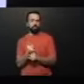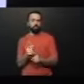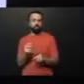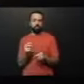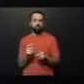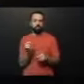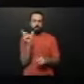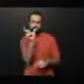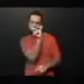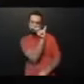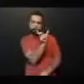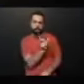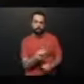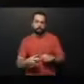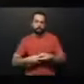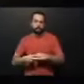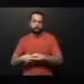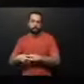vitamina.